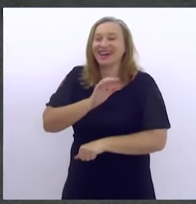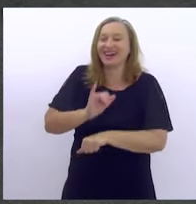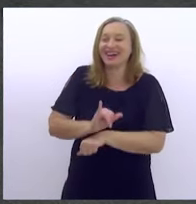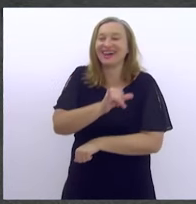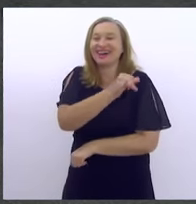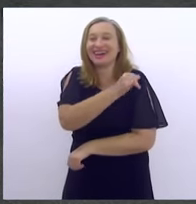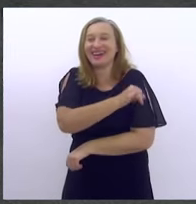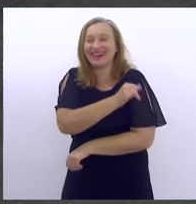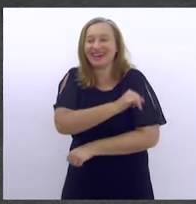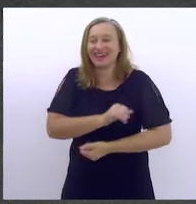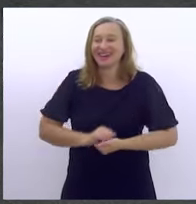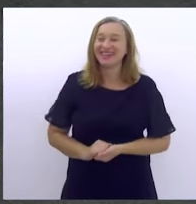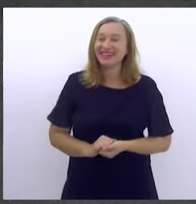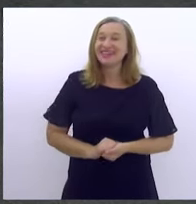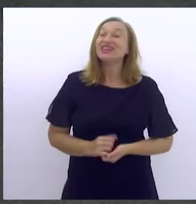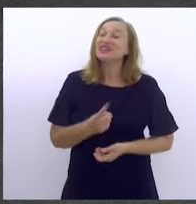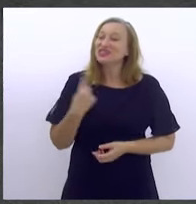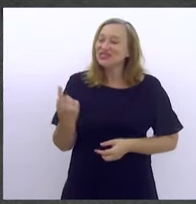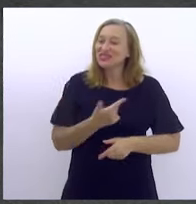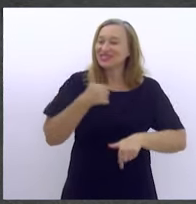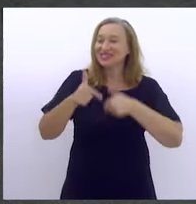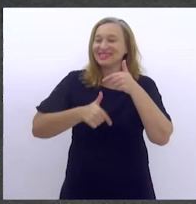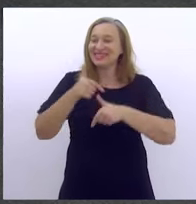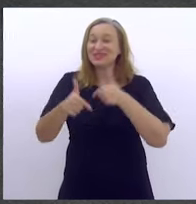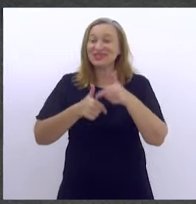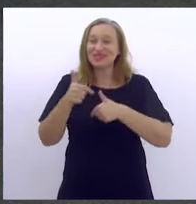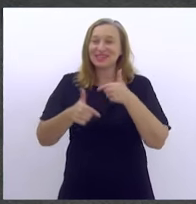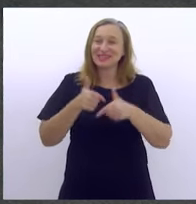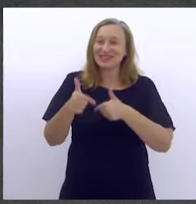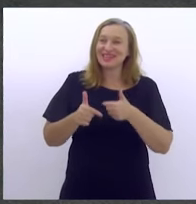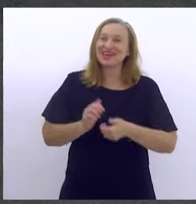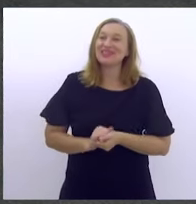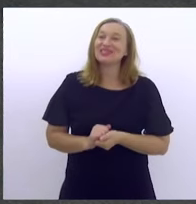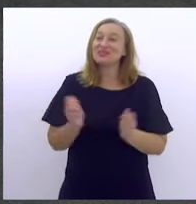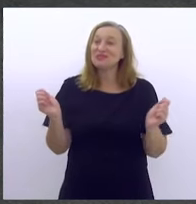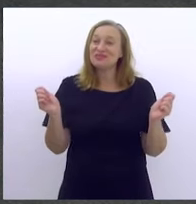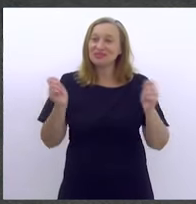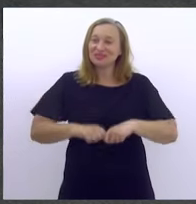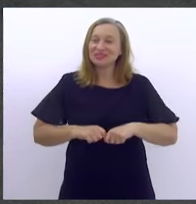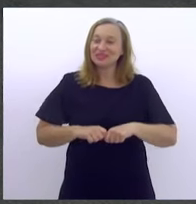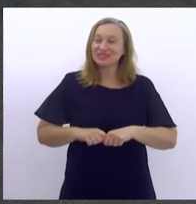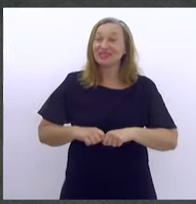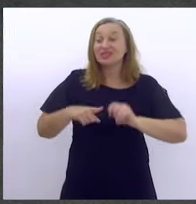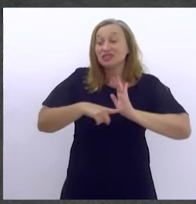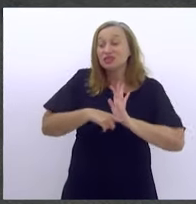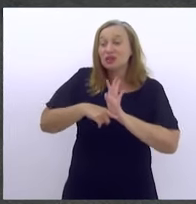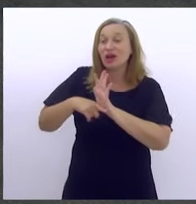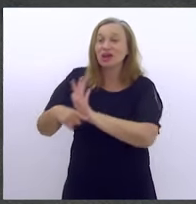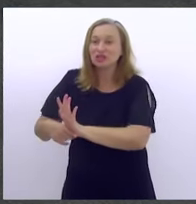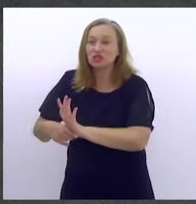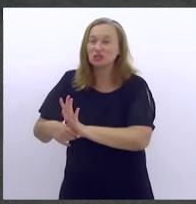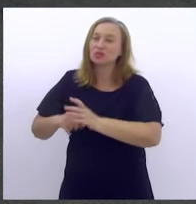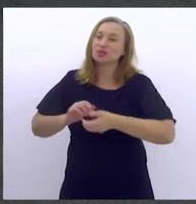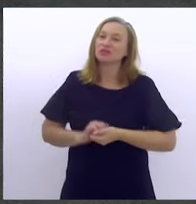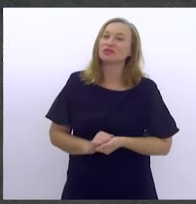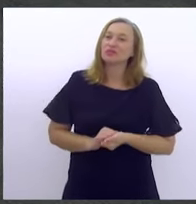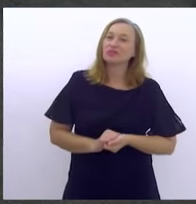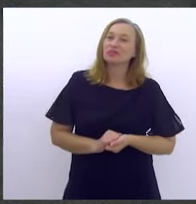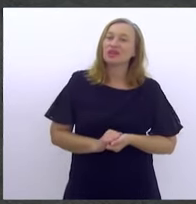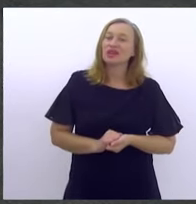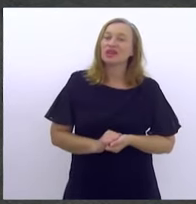lá naquele momento, nós trabalhamos a possibilidade de uma gratificação por atuação